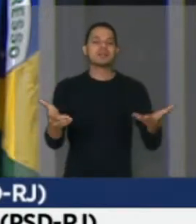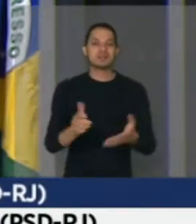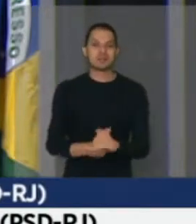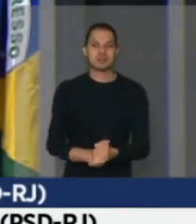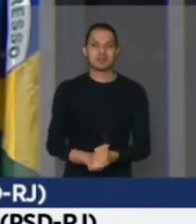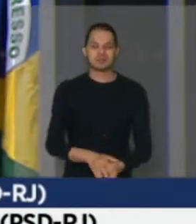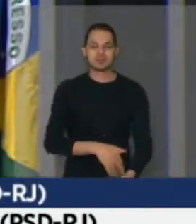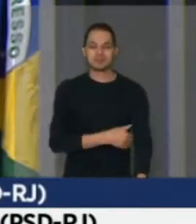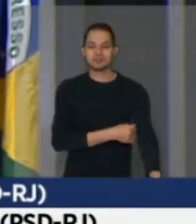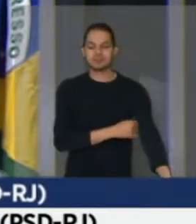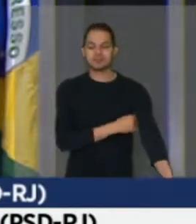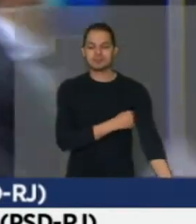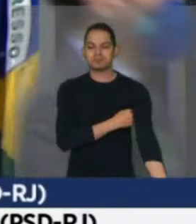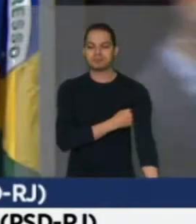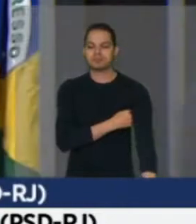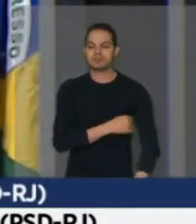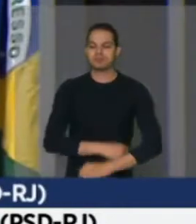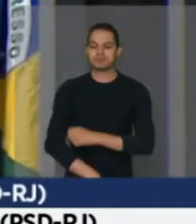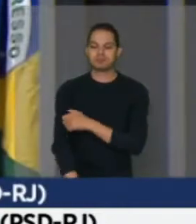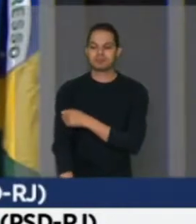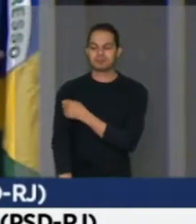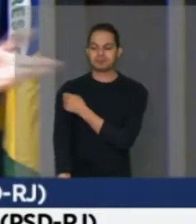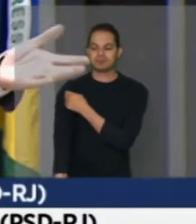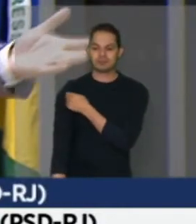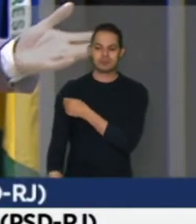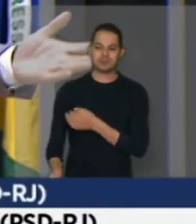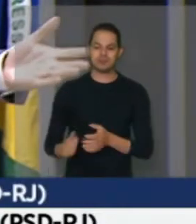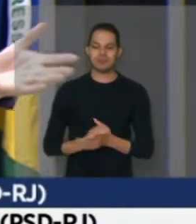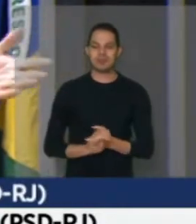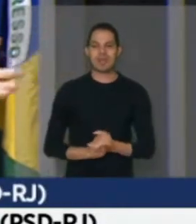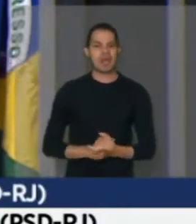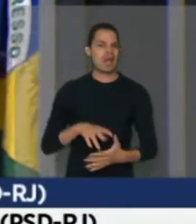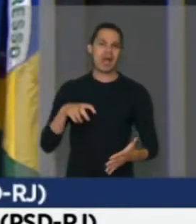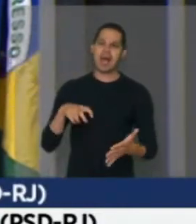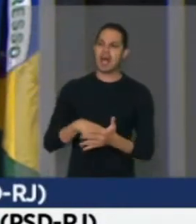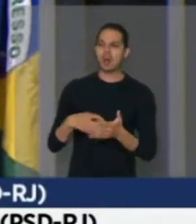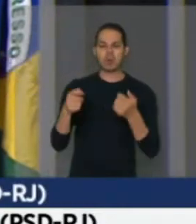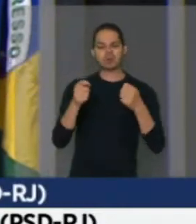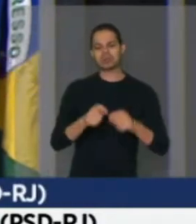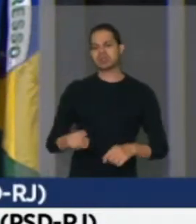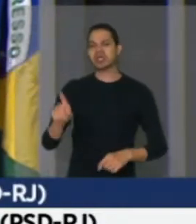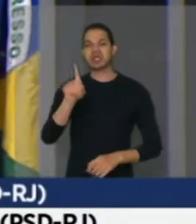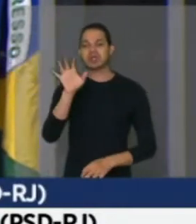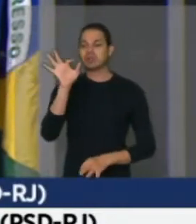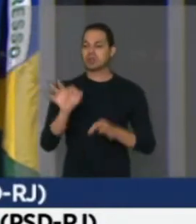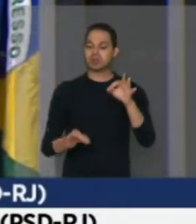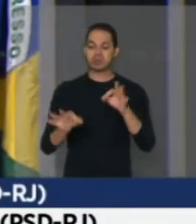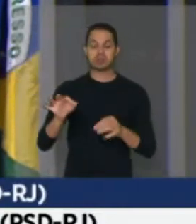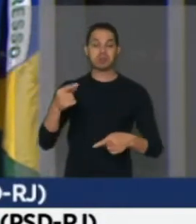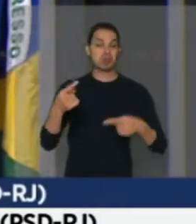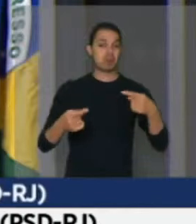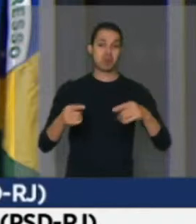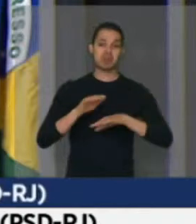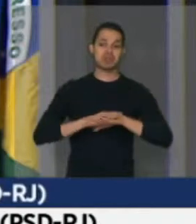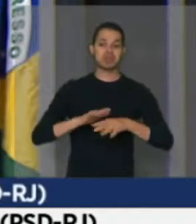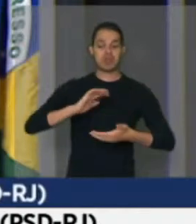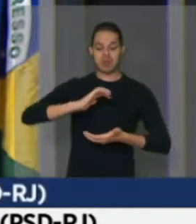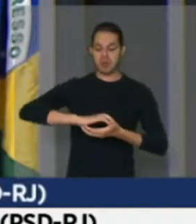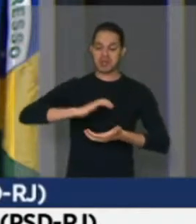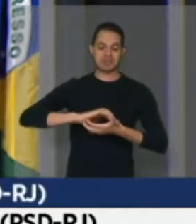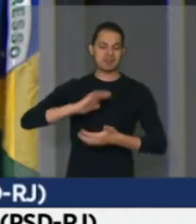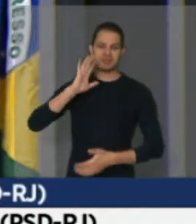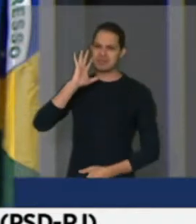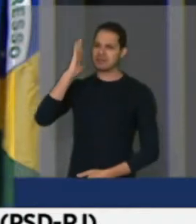Ah, mas não precisa de condenação. Aqui o julgamento é político, o próprio STF já decidiu